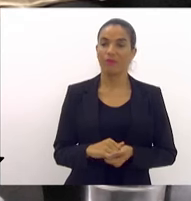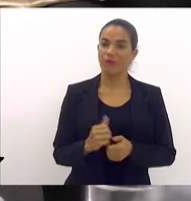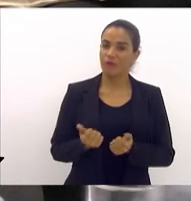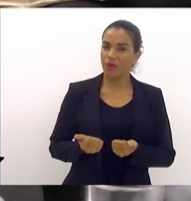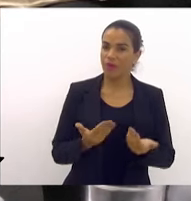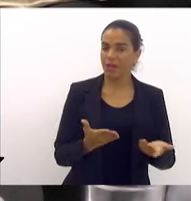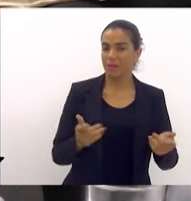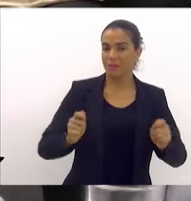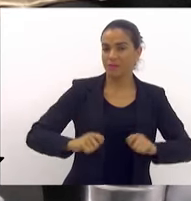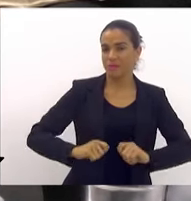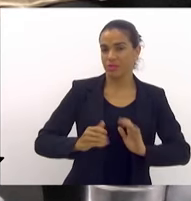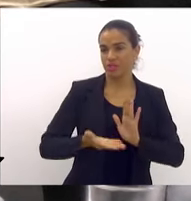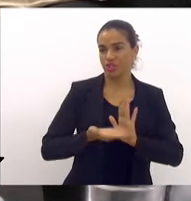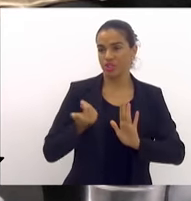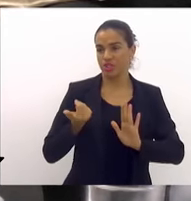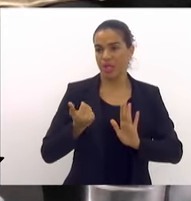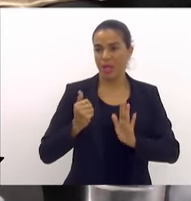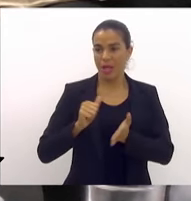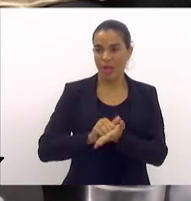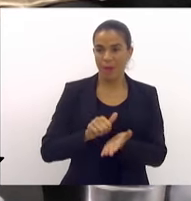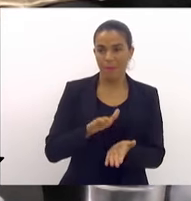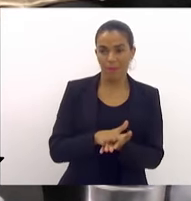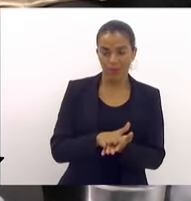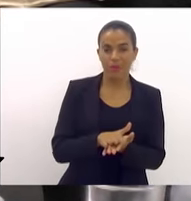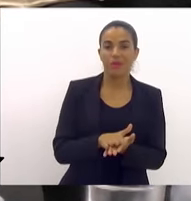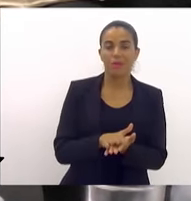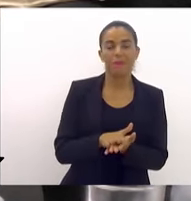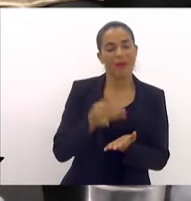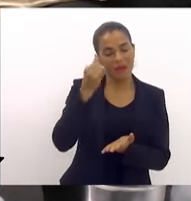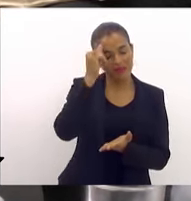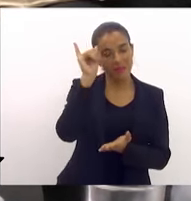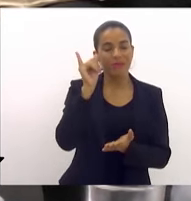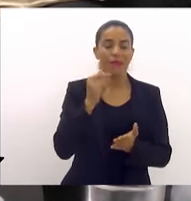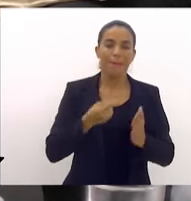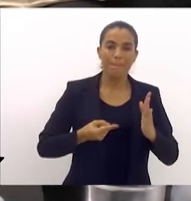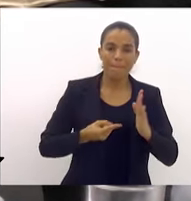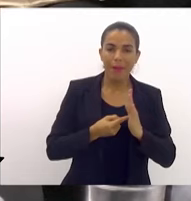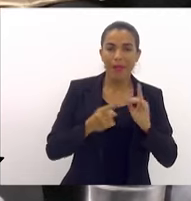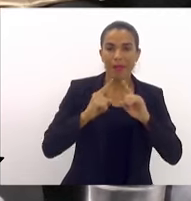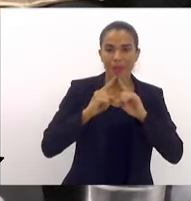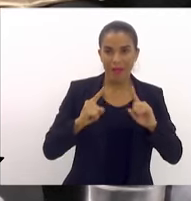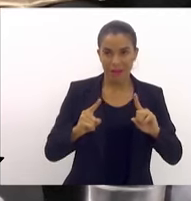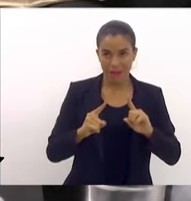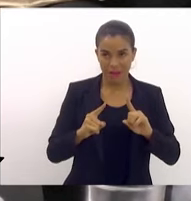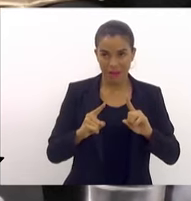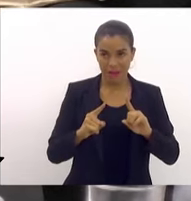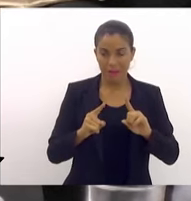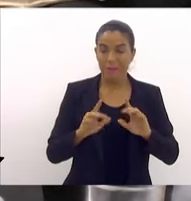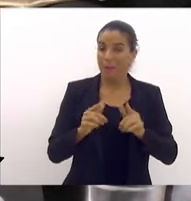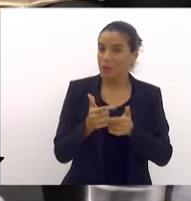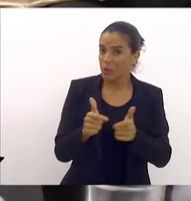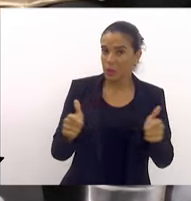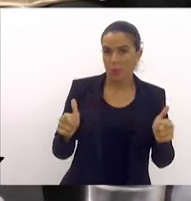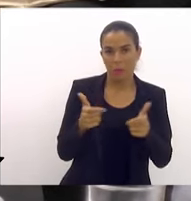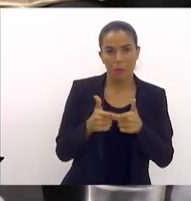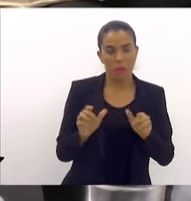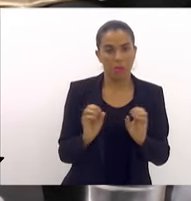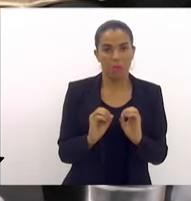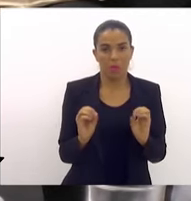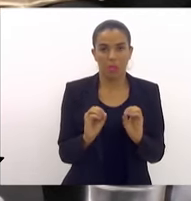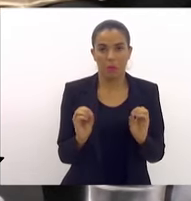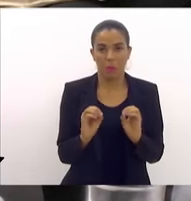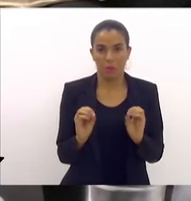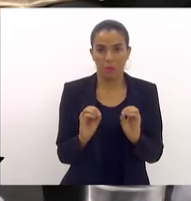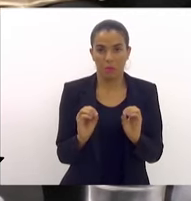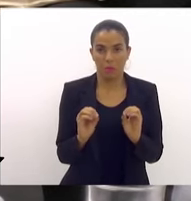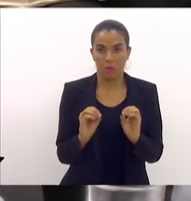possibilidade de retirar a multa, até para evitar um possível questionamento, enfim. Posso fazer um encaminhamento para Vossa Excelência? Mas não tem problema nenhum não, de mudar. Deixa eu fazer um